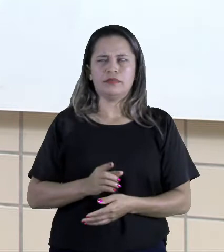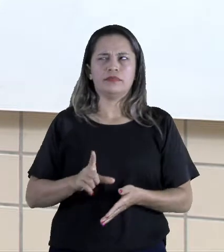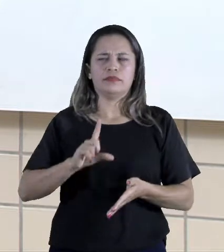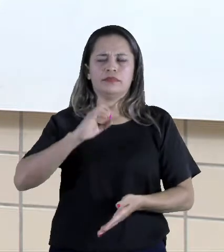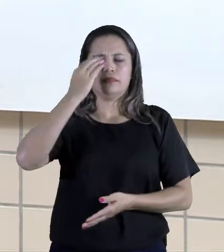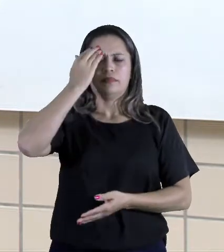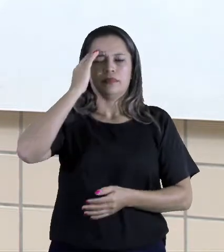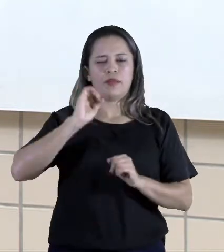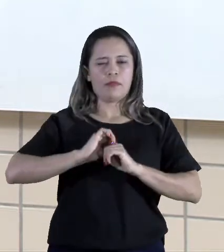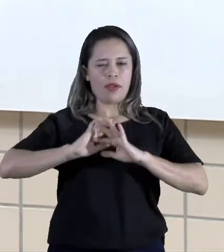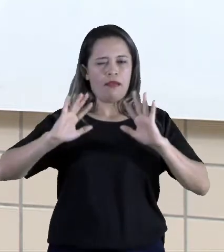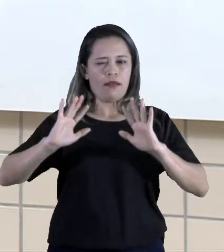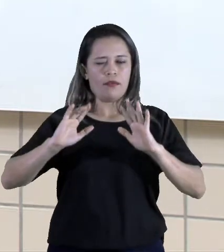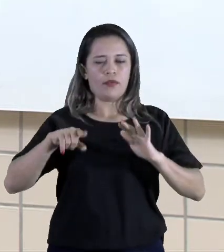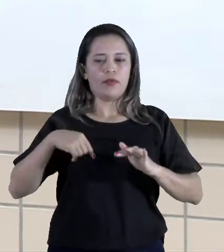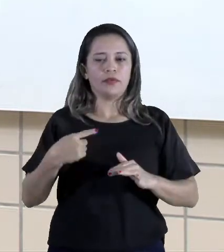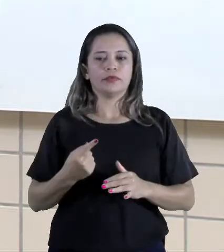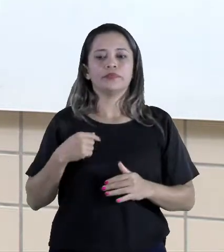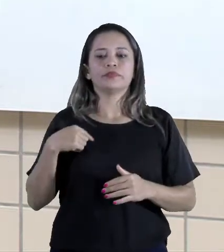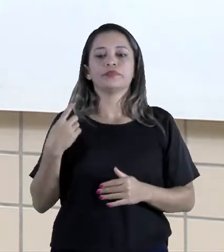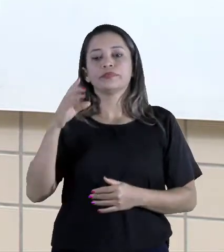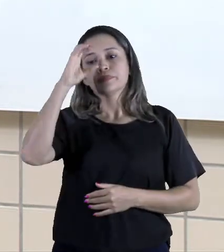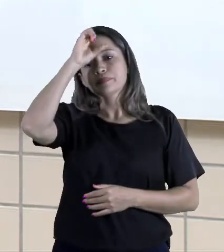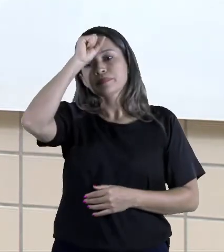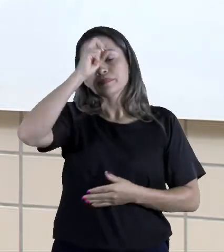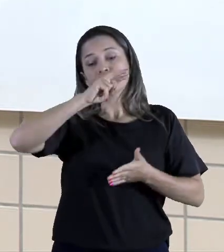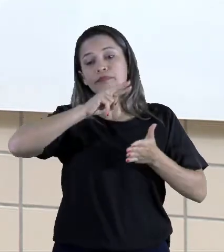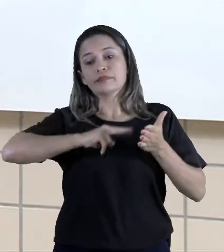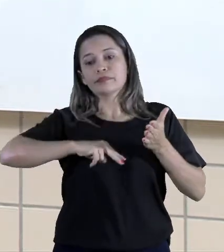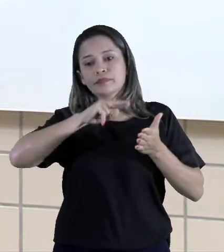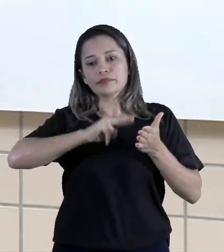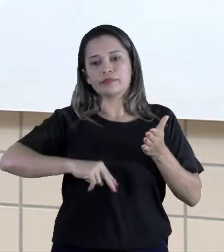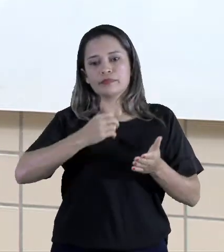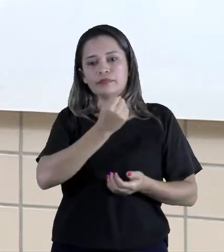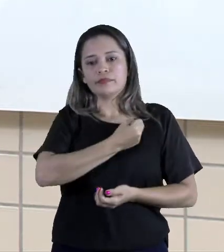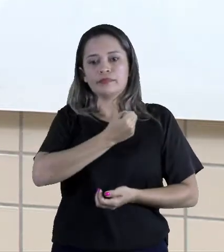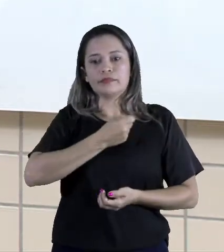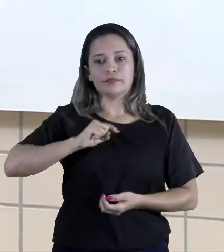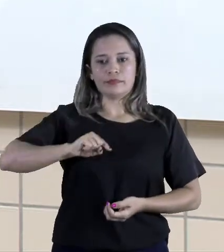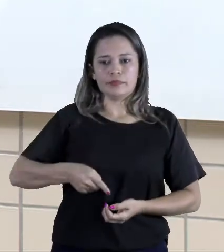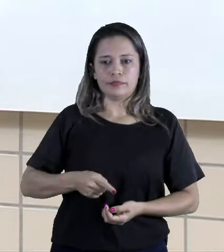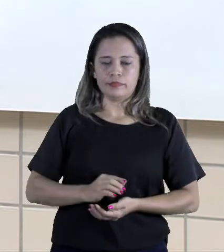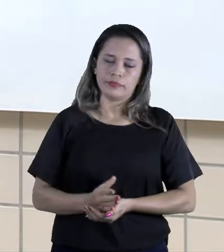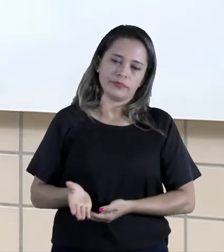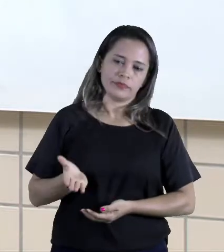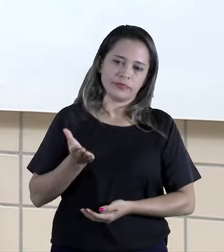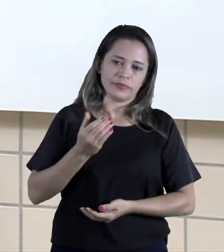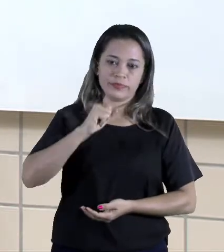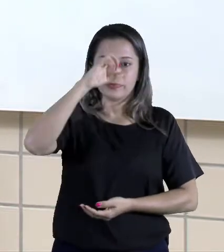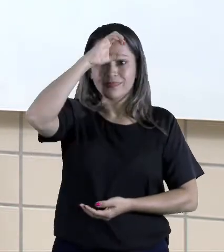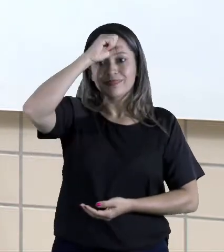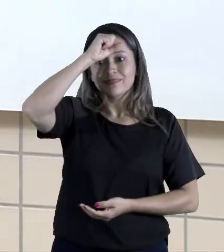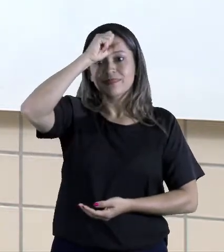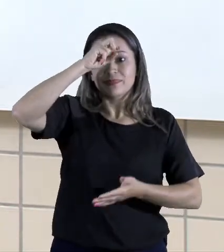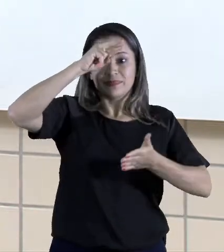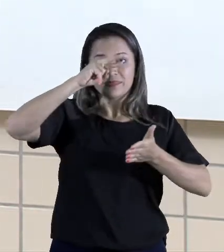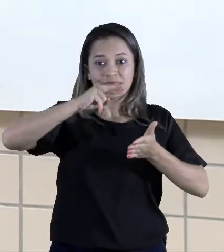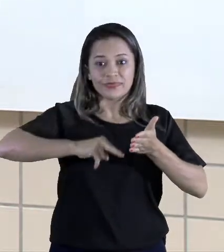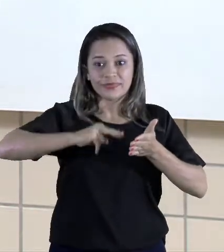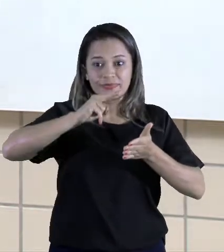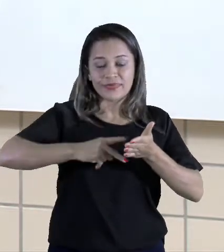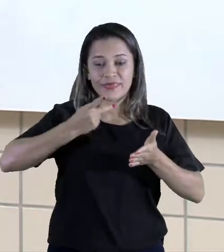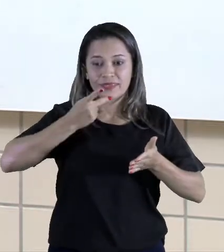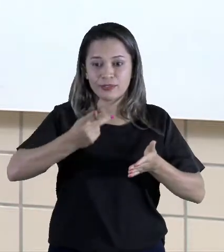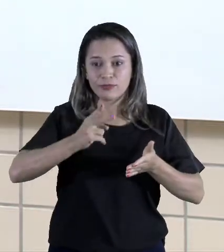pouquinho melhor, nós vamos aprender a fazer a leitura desses números decimais. Vamos aprender a ler, a falar o